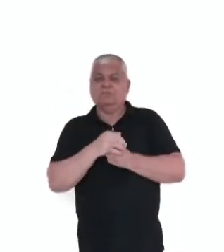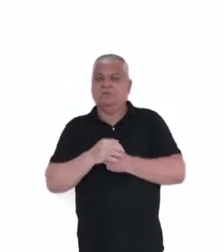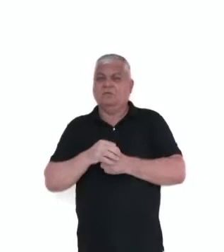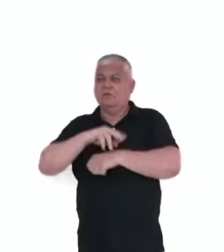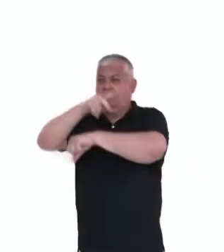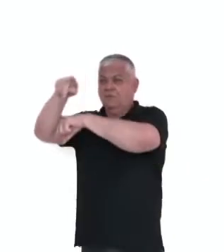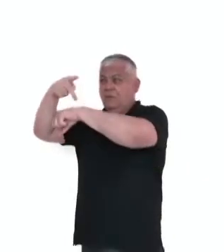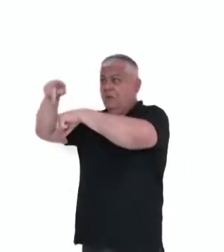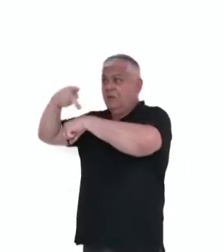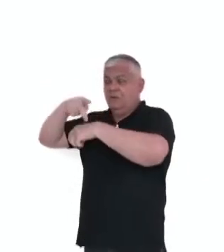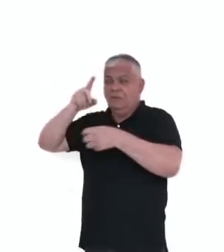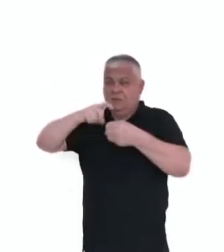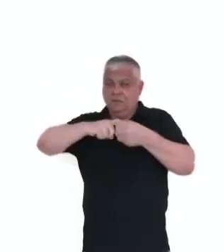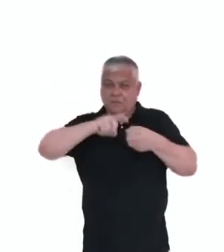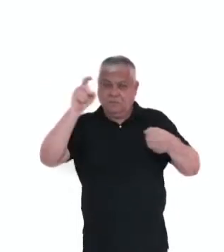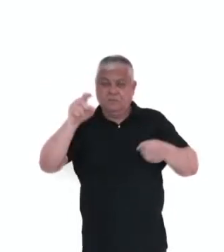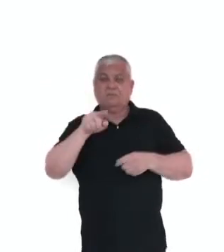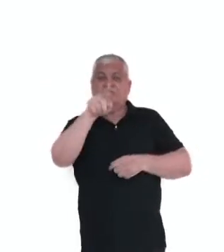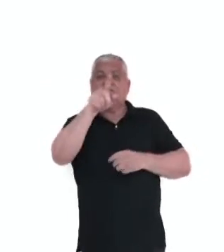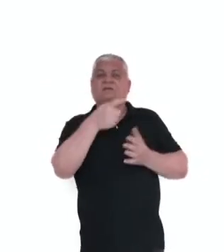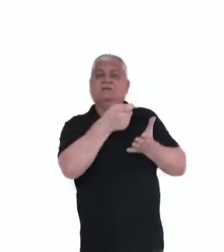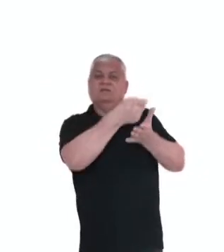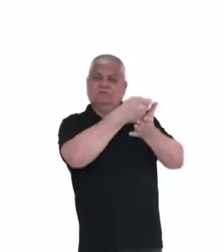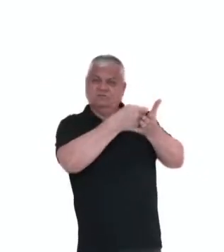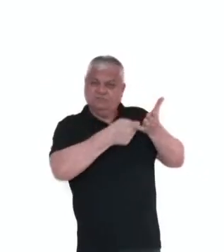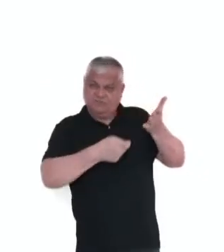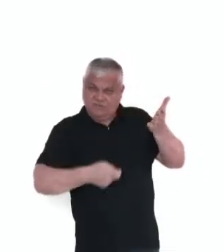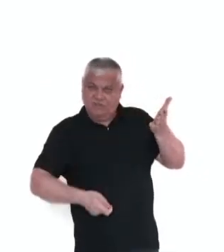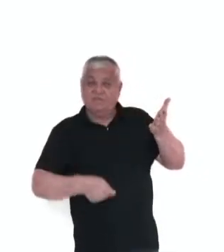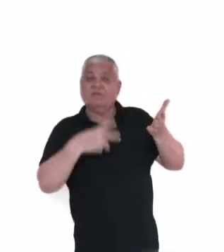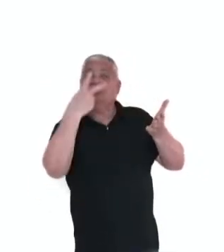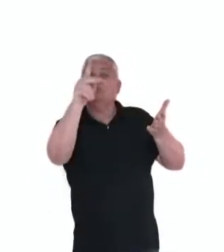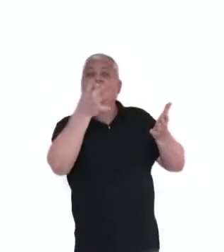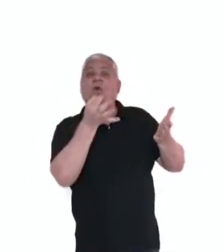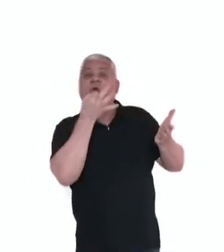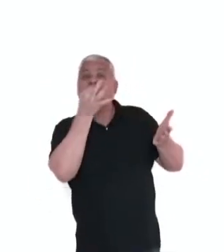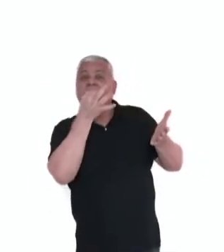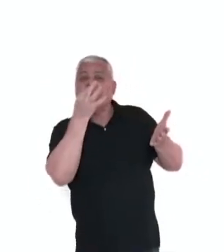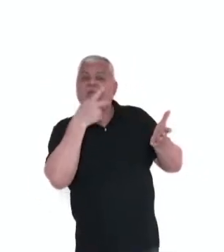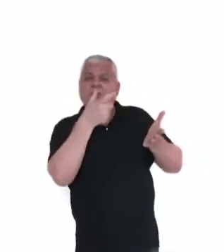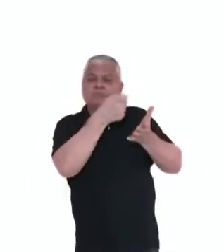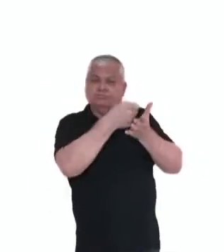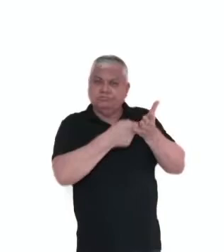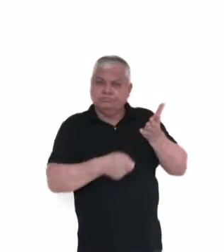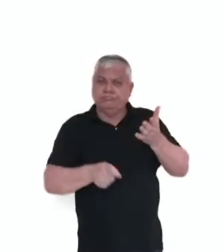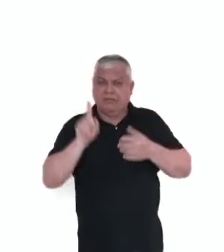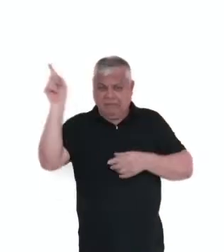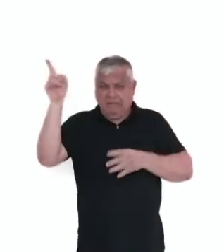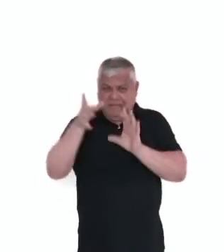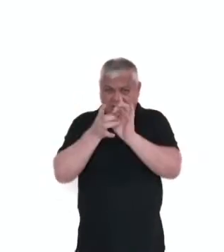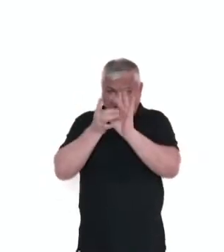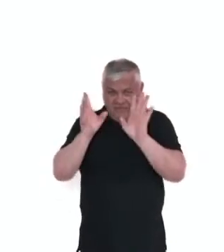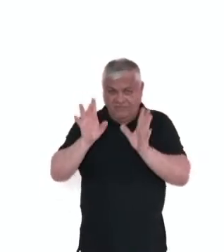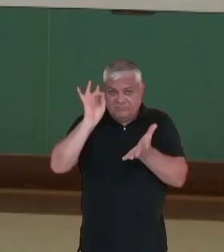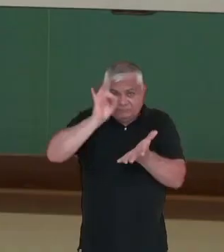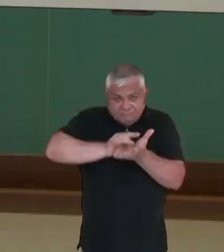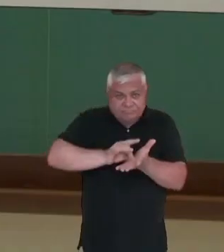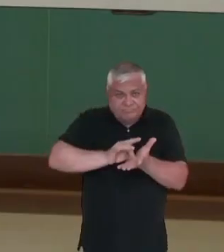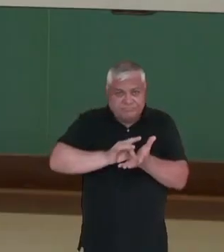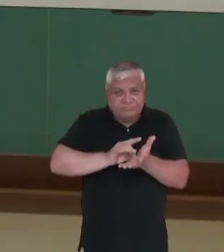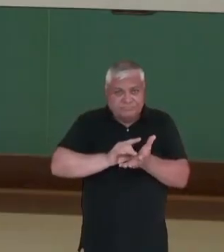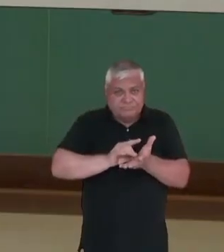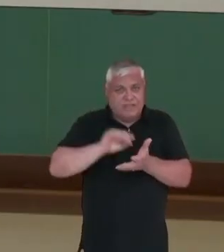países europeus, escreva então aí no seu caderno a sua opinião se eles realmente se tornaram independentes dos